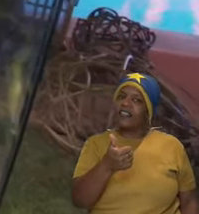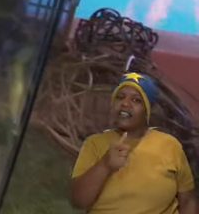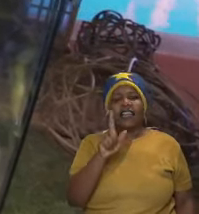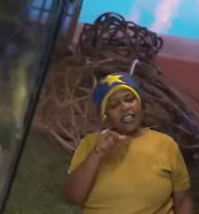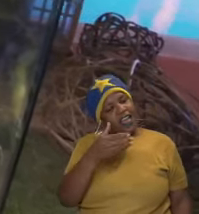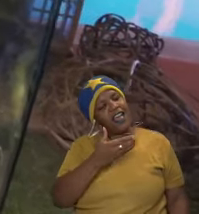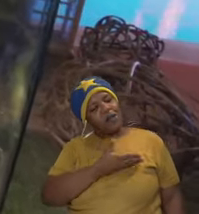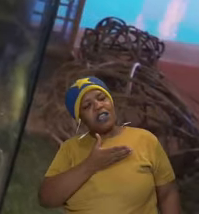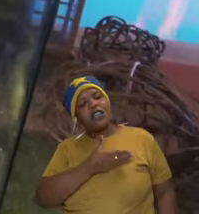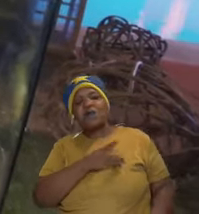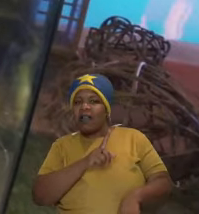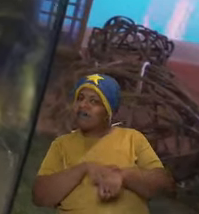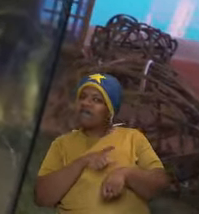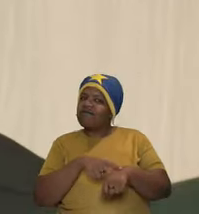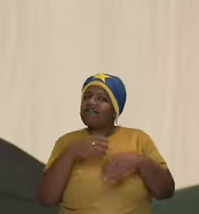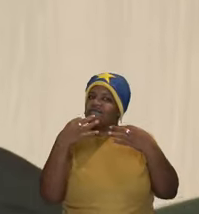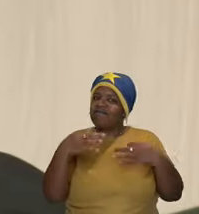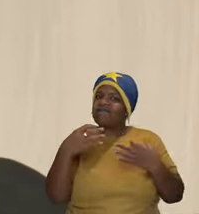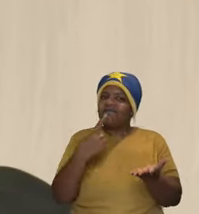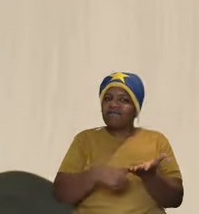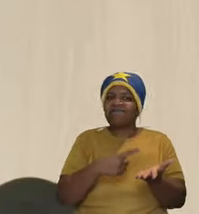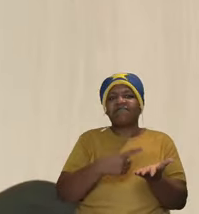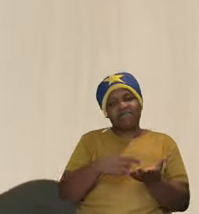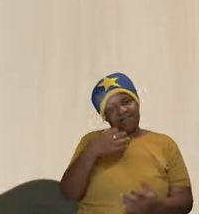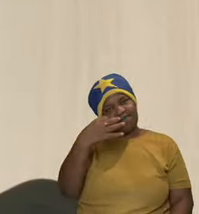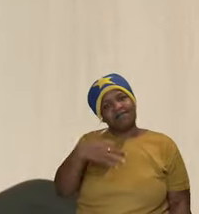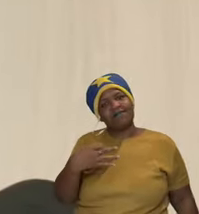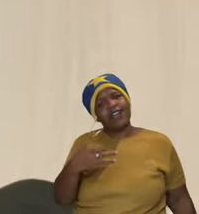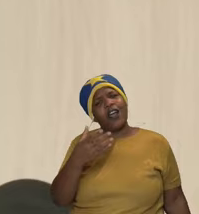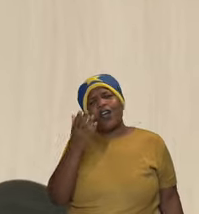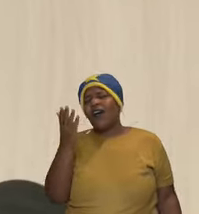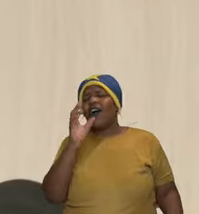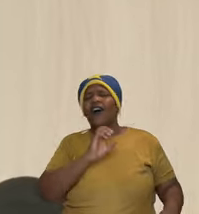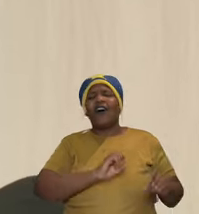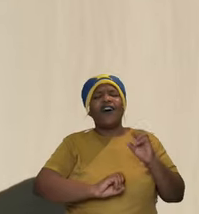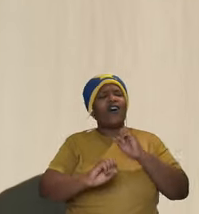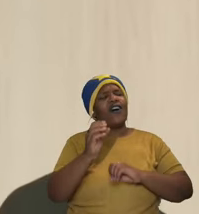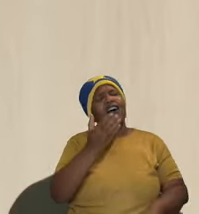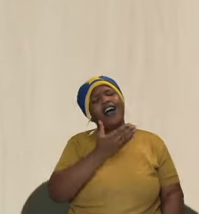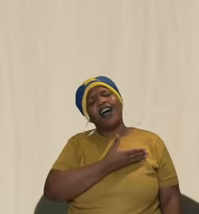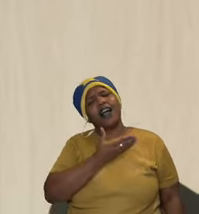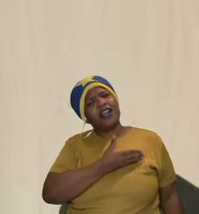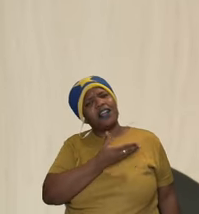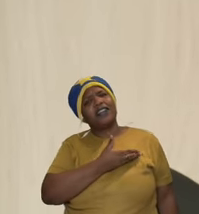Amigo é pra essas coisas mesmo. Amigo.